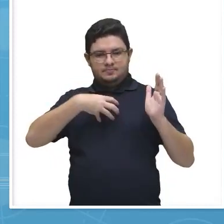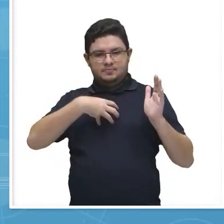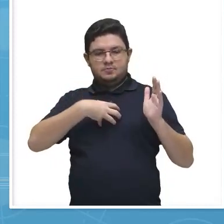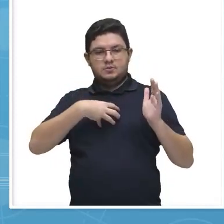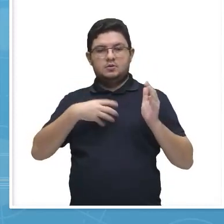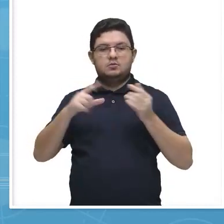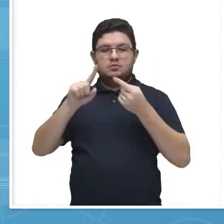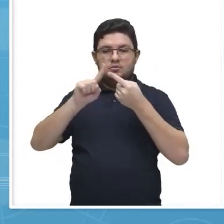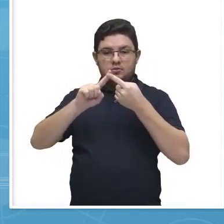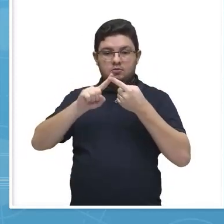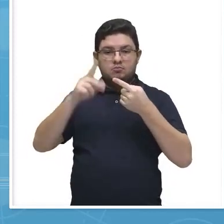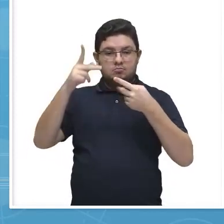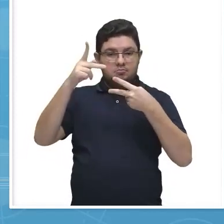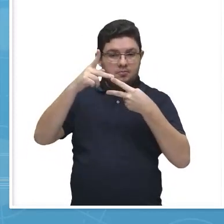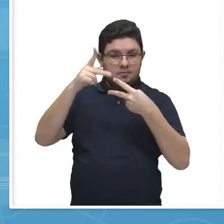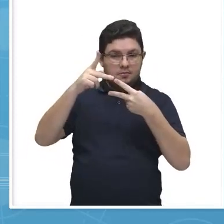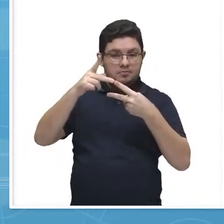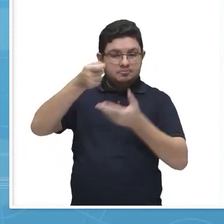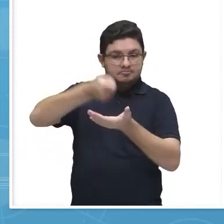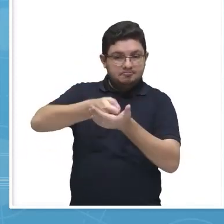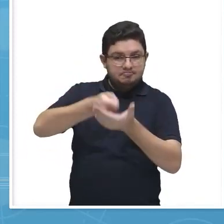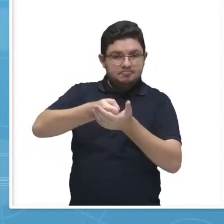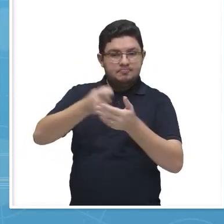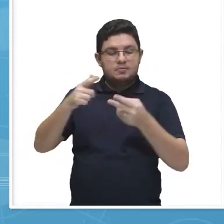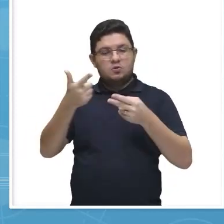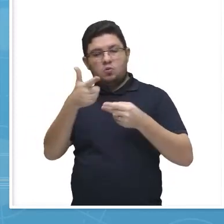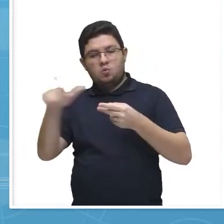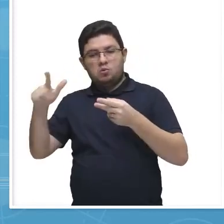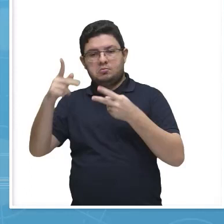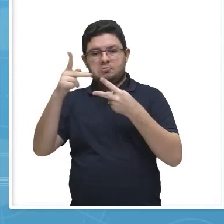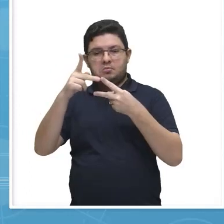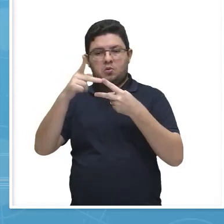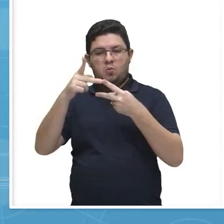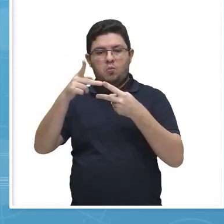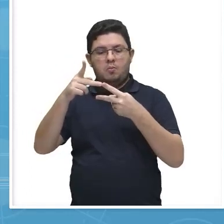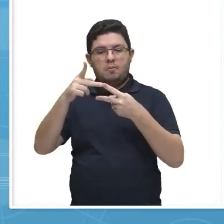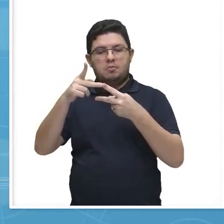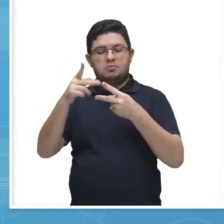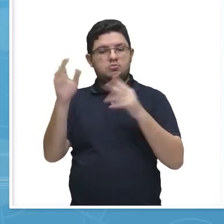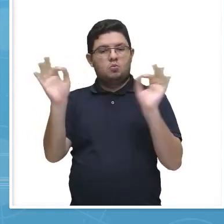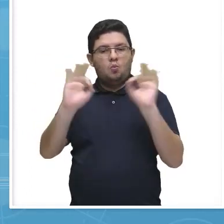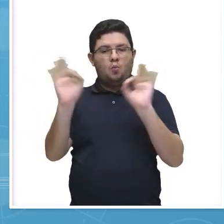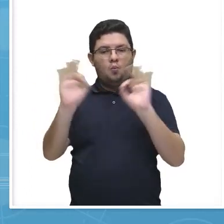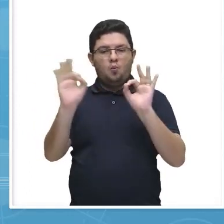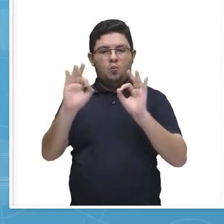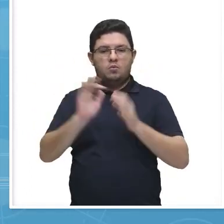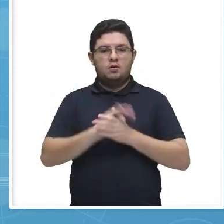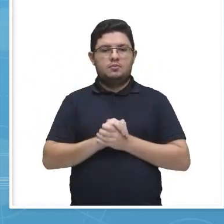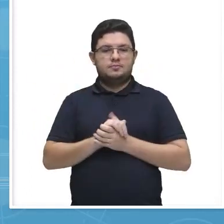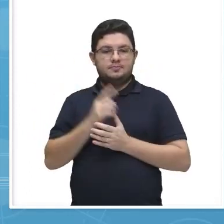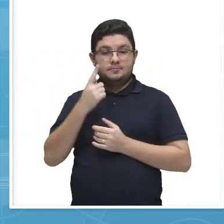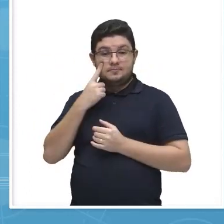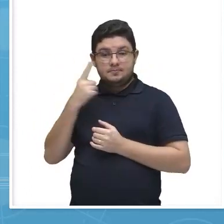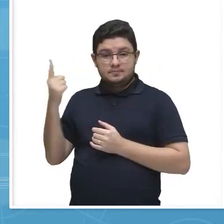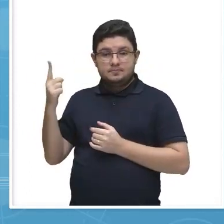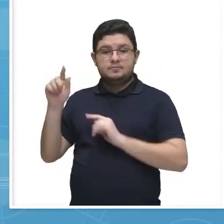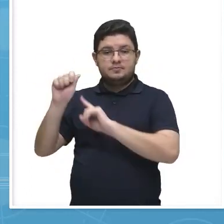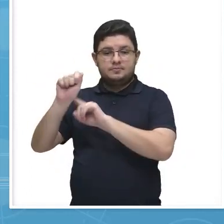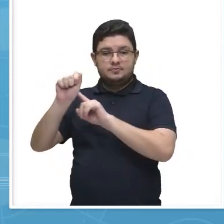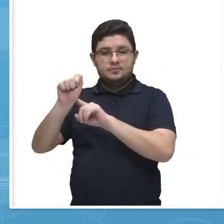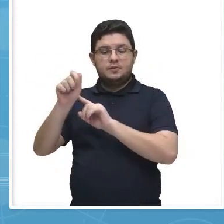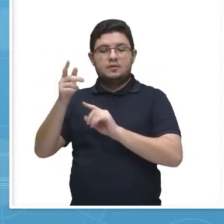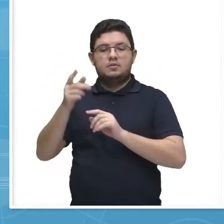e o outro não. Então, um com e o outro sem preposição obrigatória. Emprestou a coleção ao